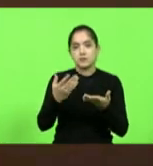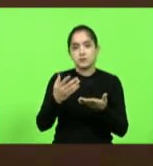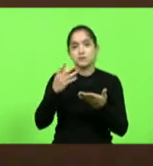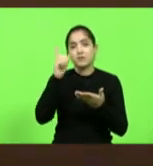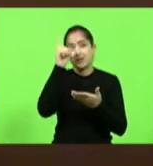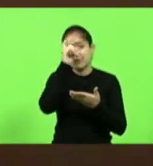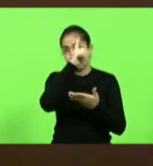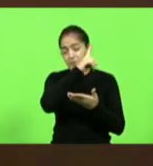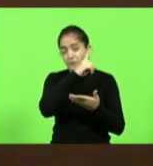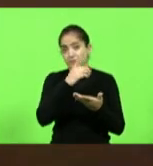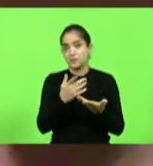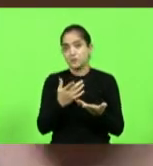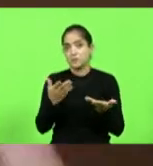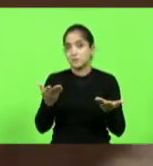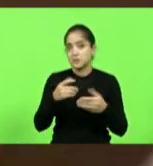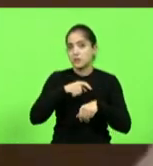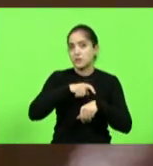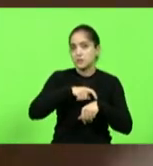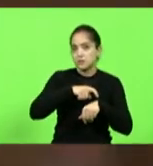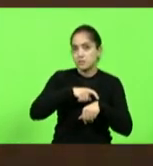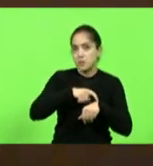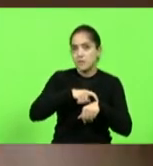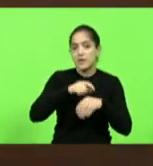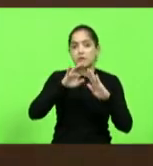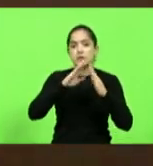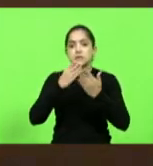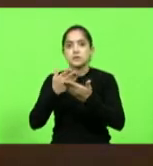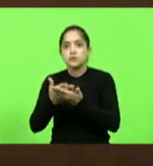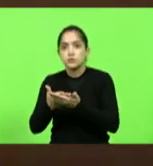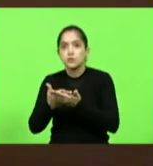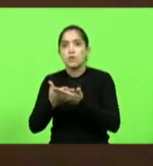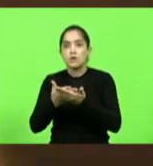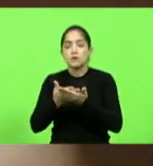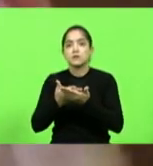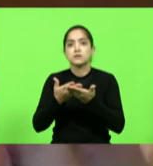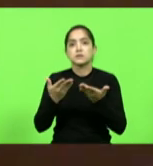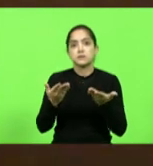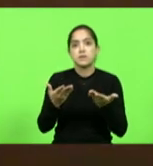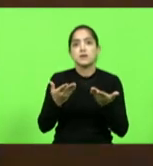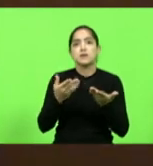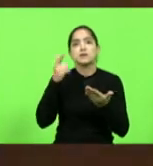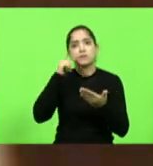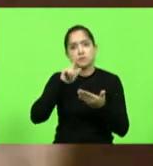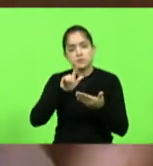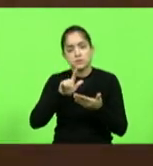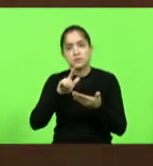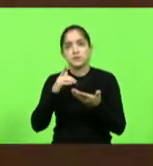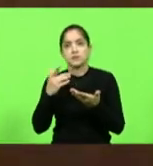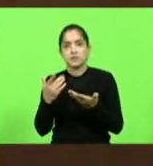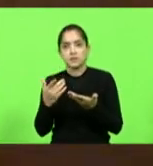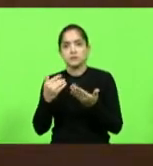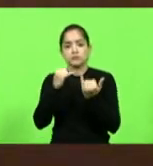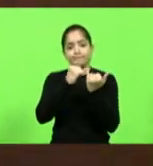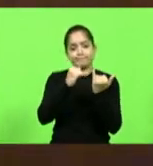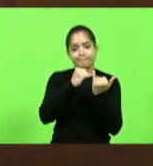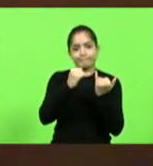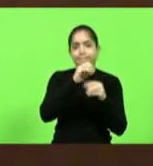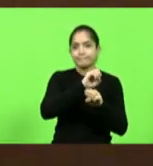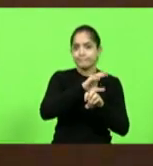e nesse momento as redes elas estão dando conta do seu sistema híbrido, do seu ano